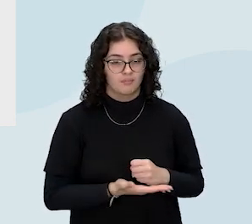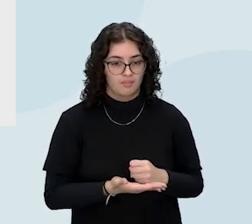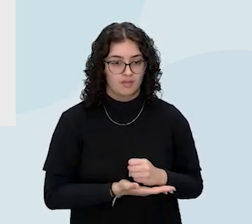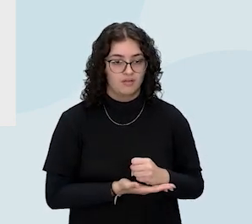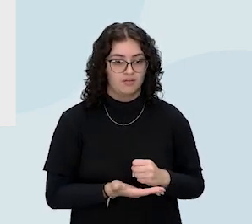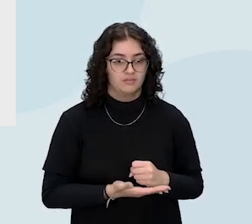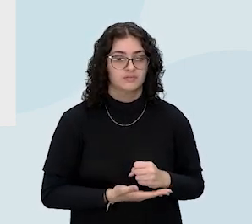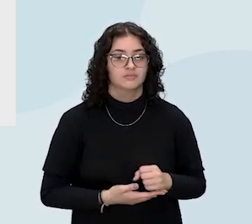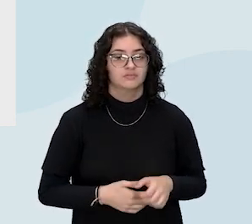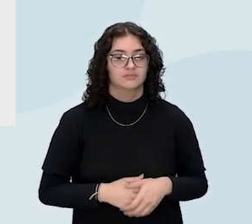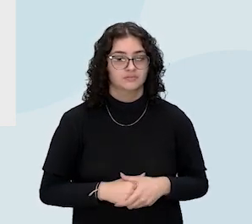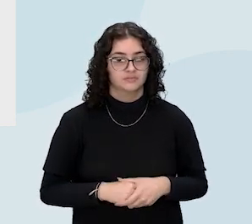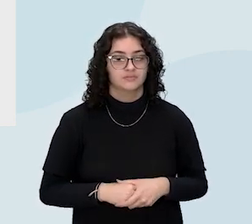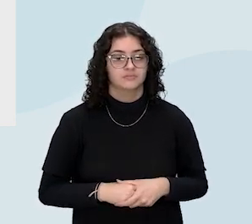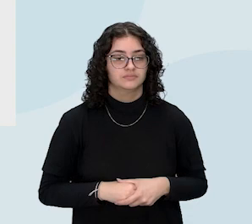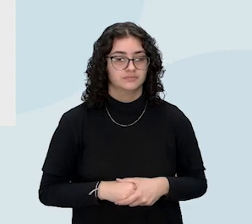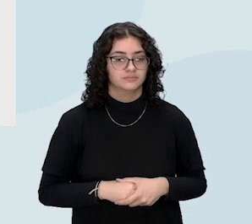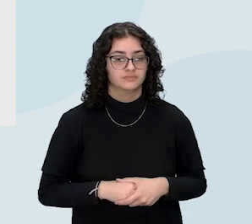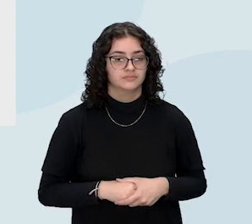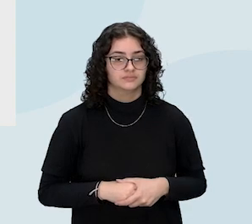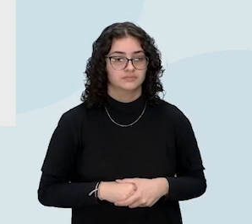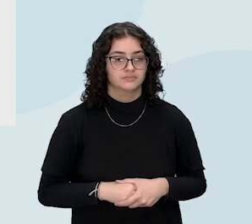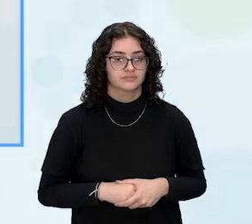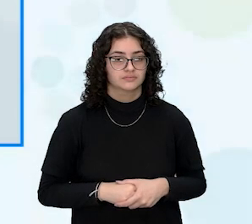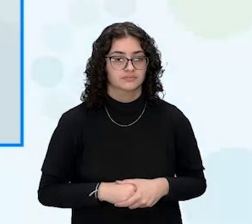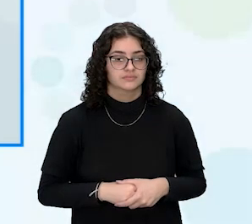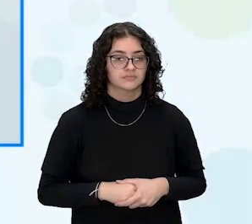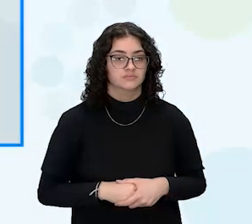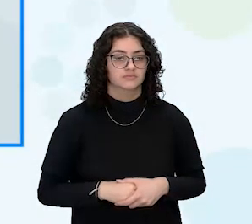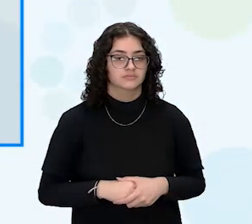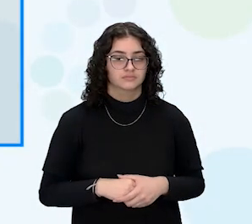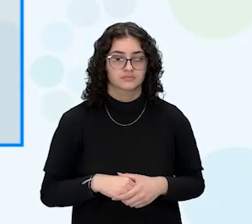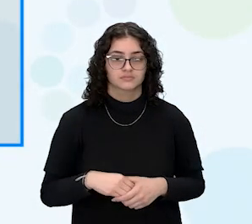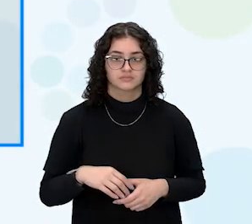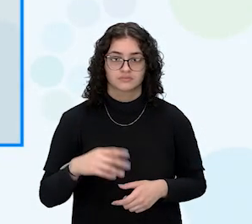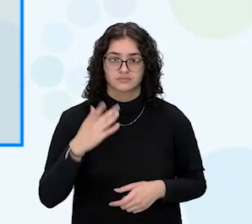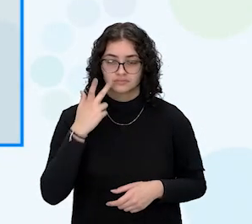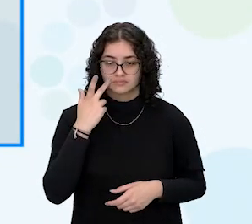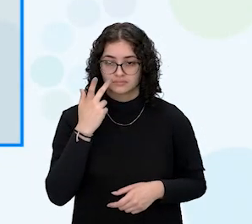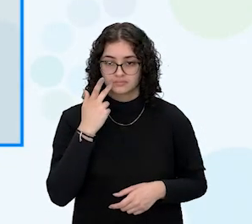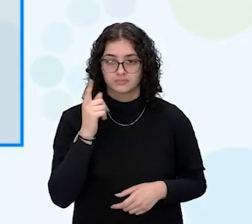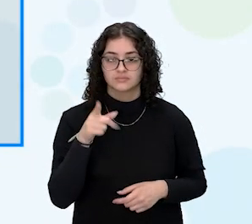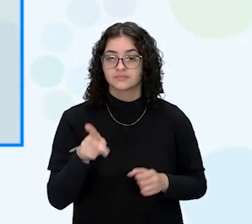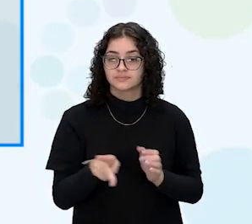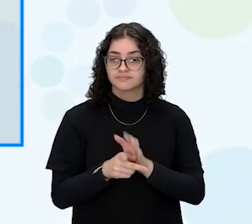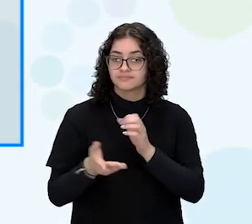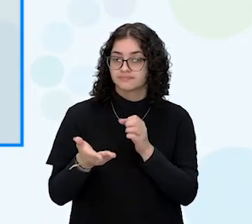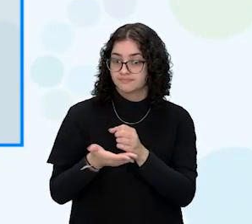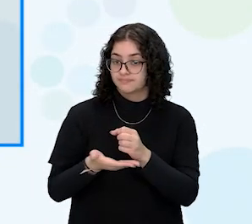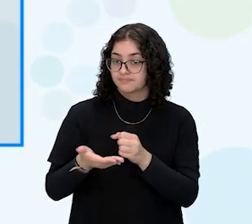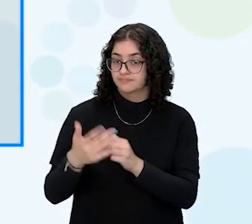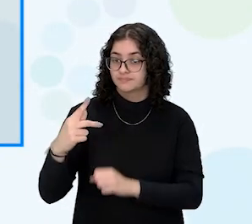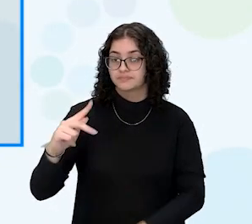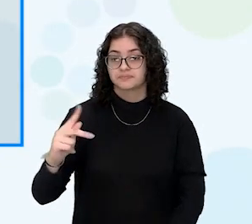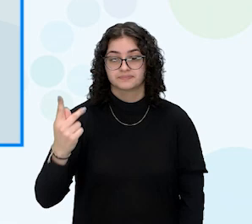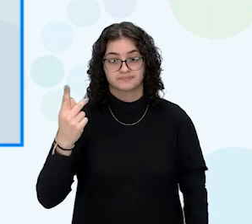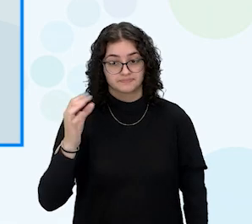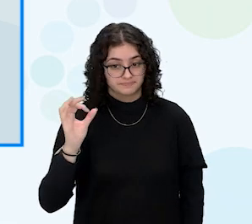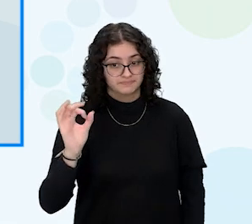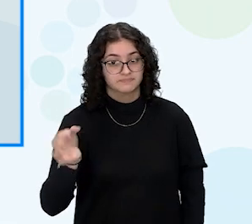alcalino, acima de 7. Aliás, os sabões, na sua maioria, têm um pH alcalino, tá certo?